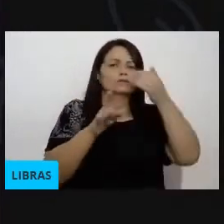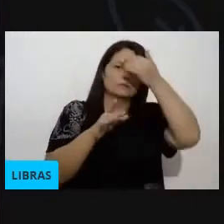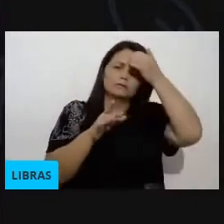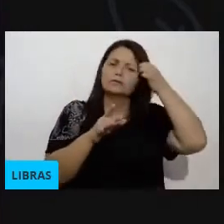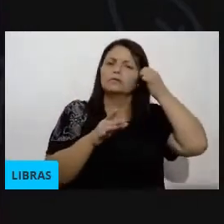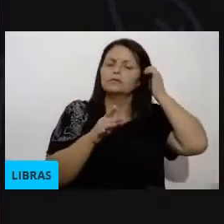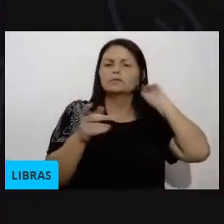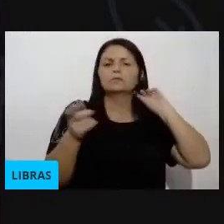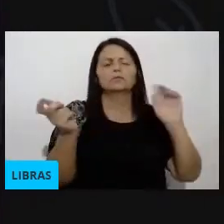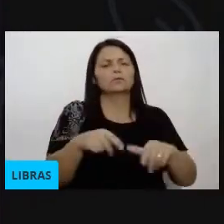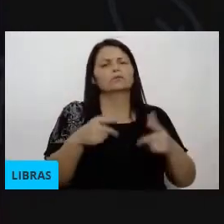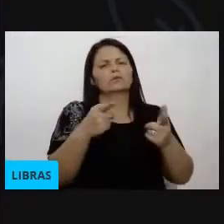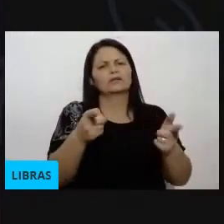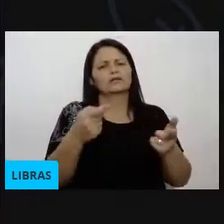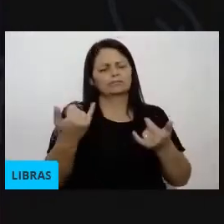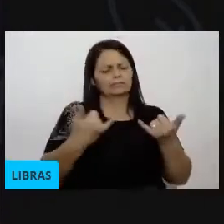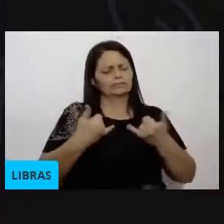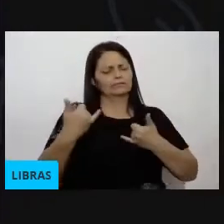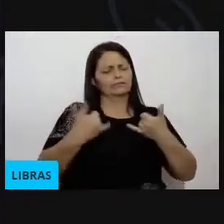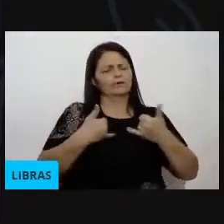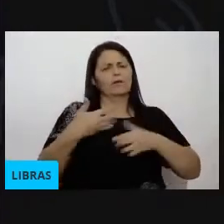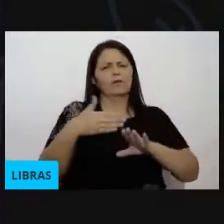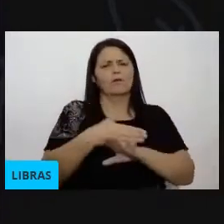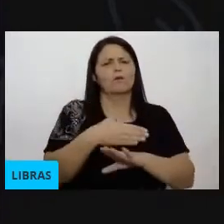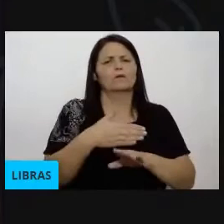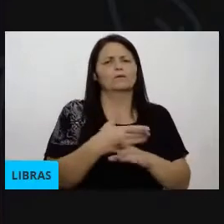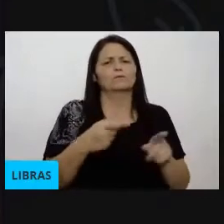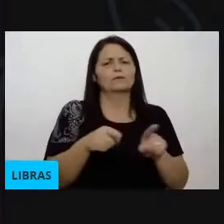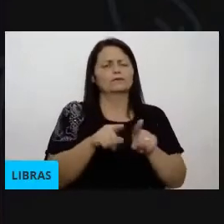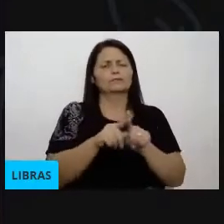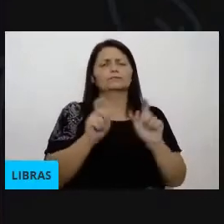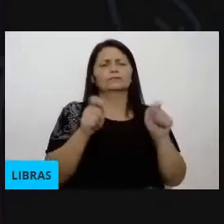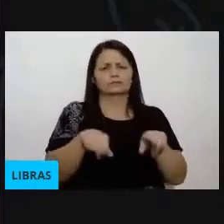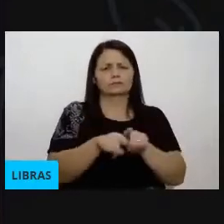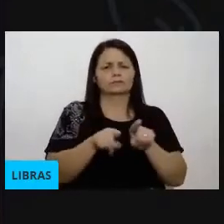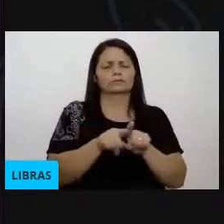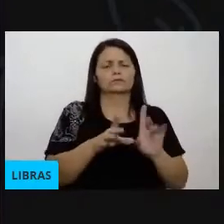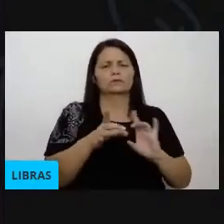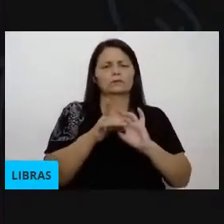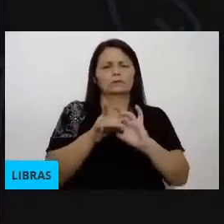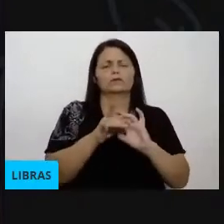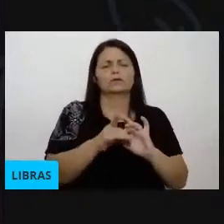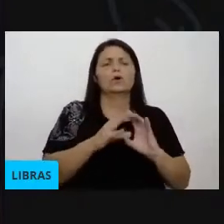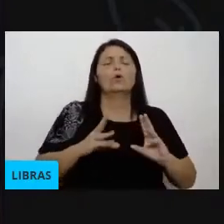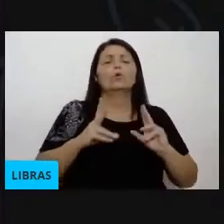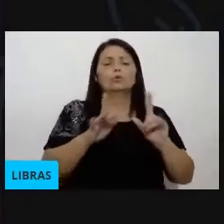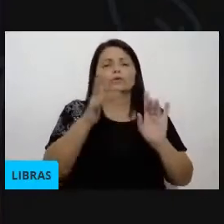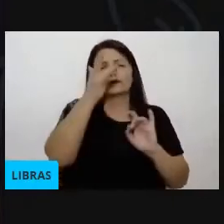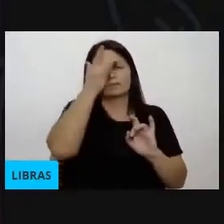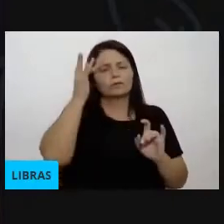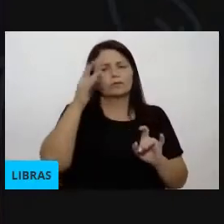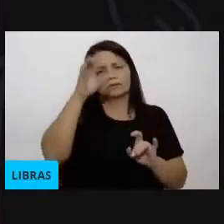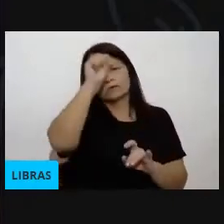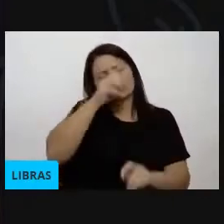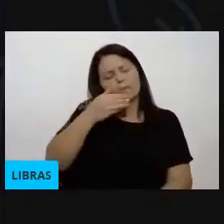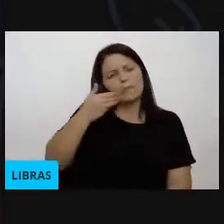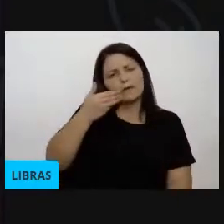poder ouvi-lo, ouvir as pessoas que estão participando e poder contribuir. Eu acho que todo mundo está aprendendo nisso,